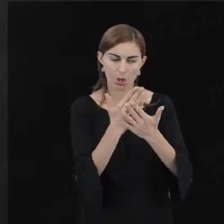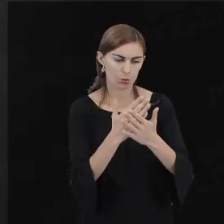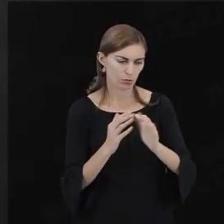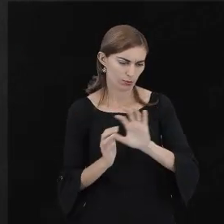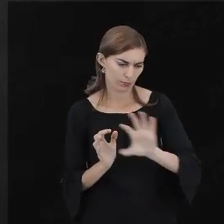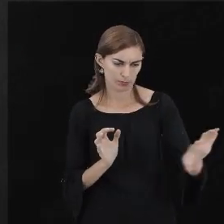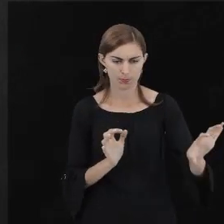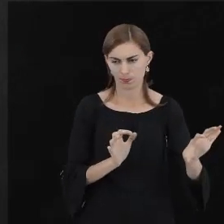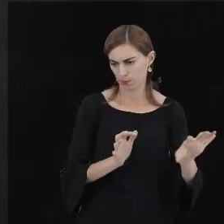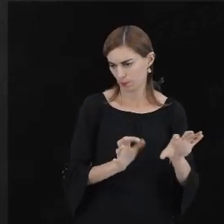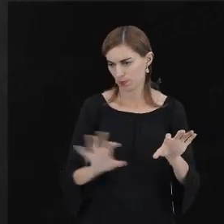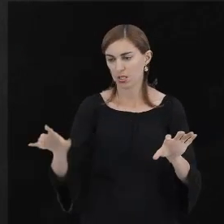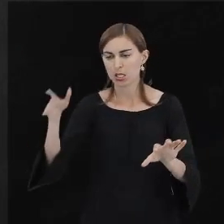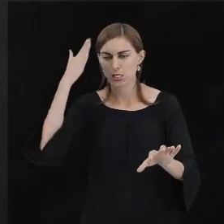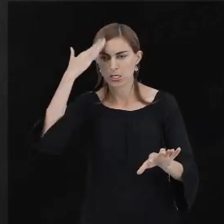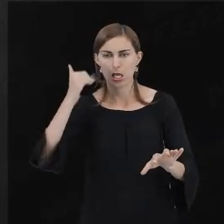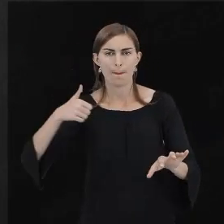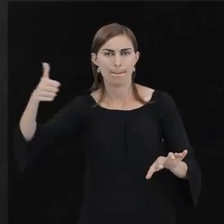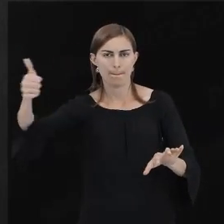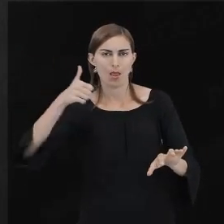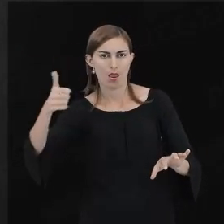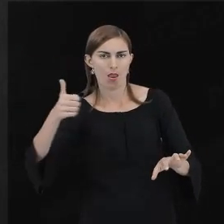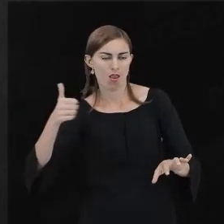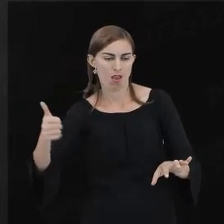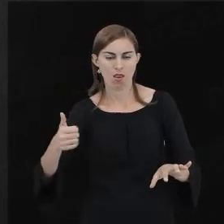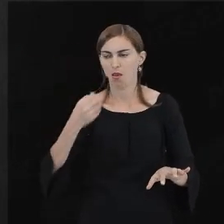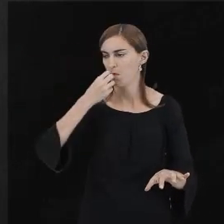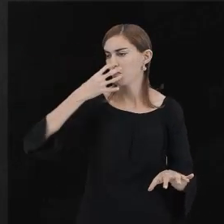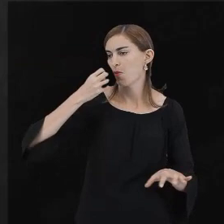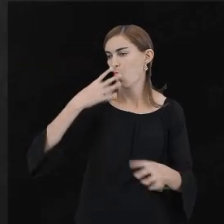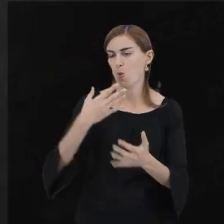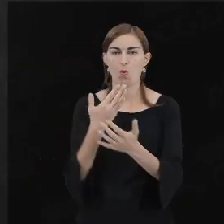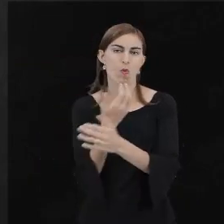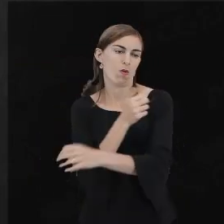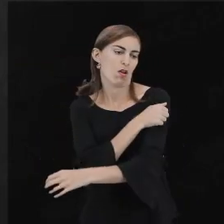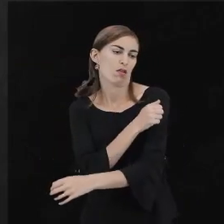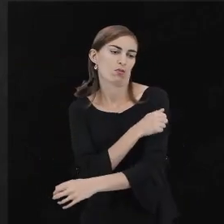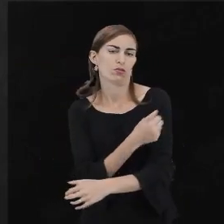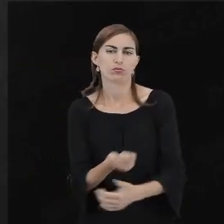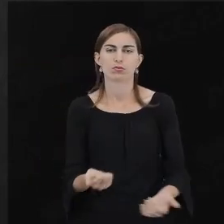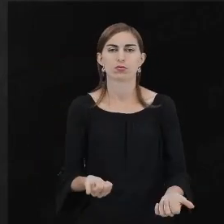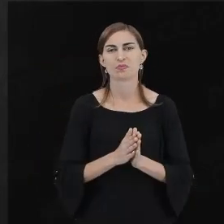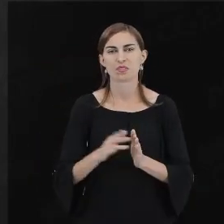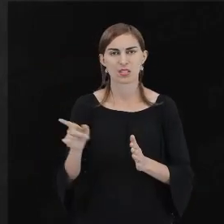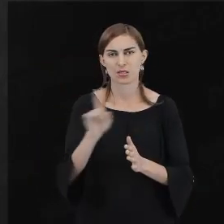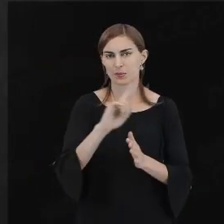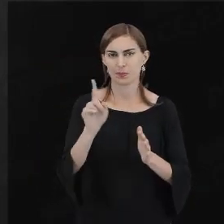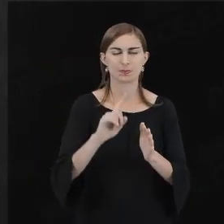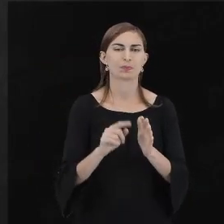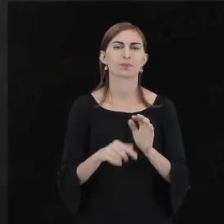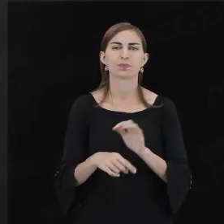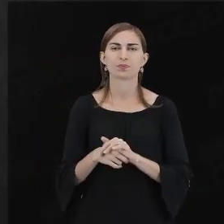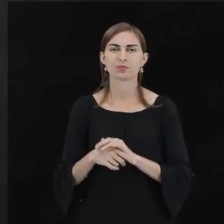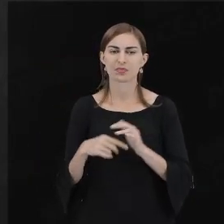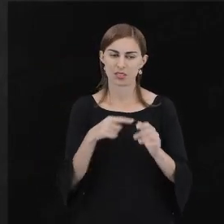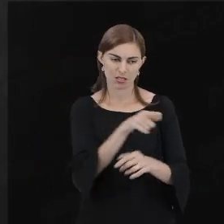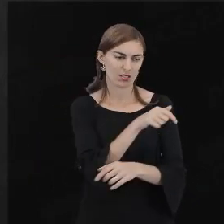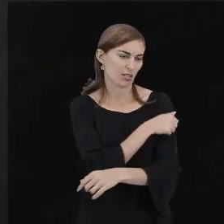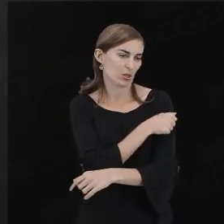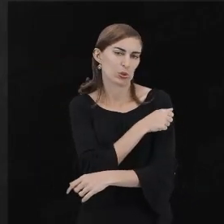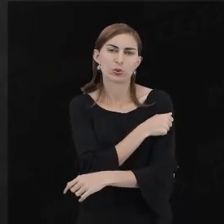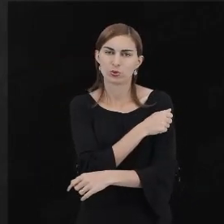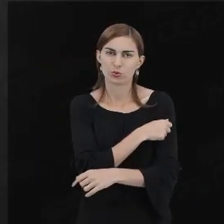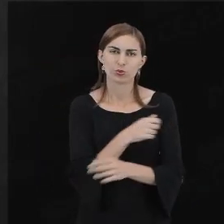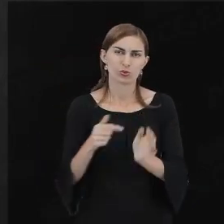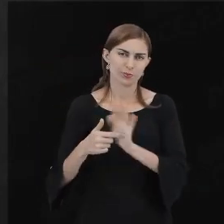bem na escola, os considerados bons alunos, e essas crenças, dessas heranças das camadas